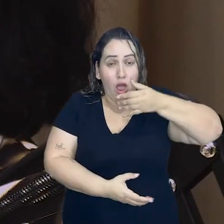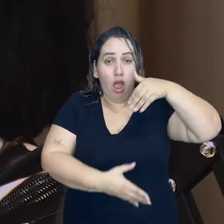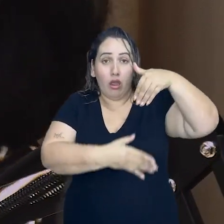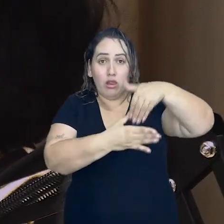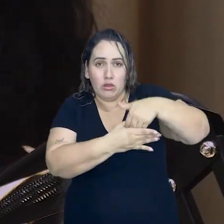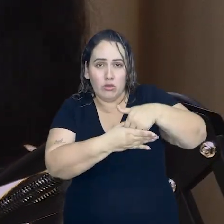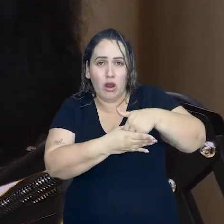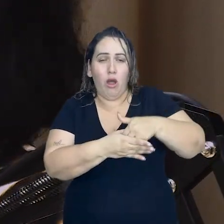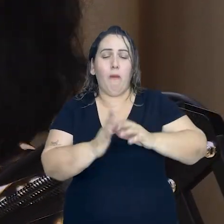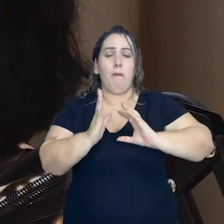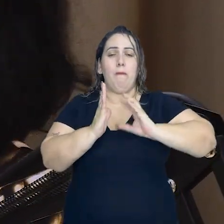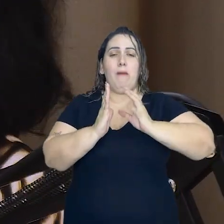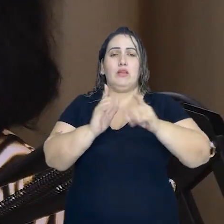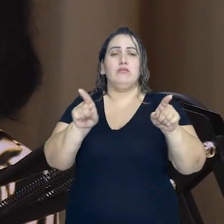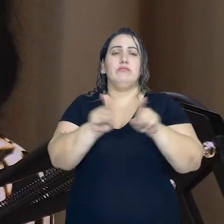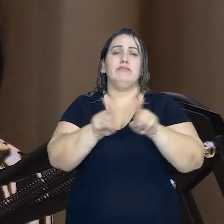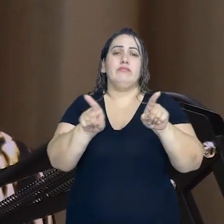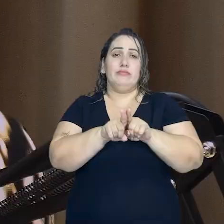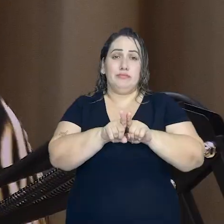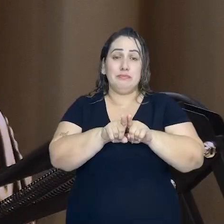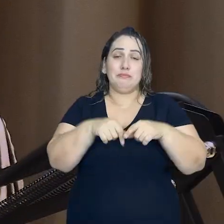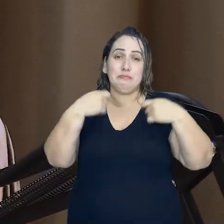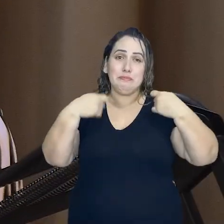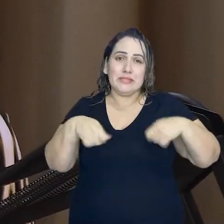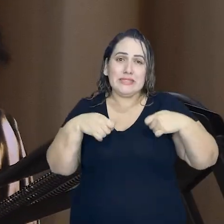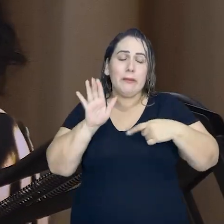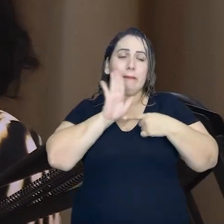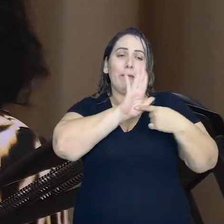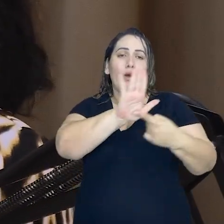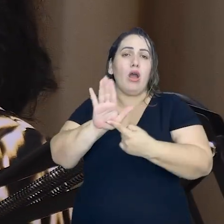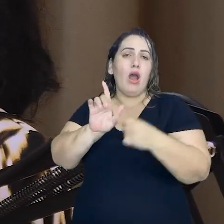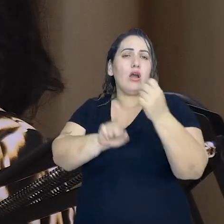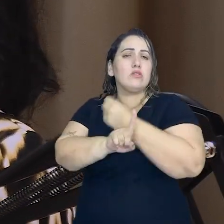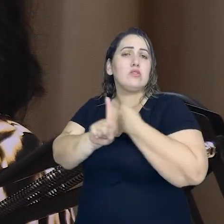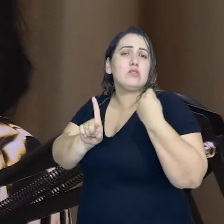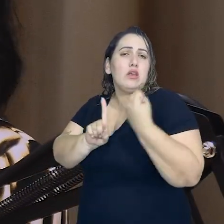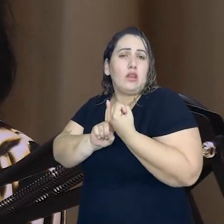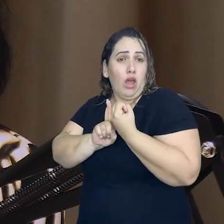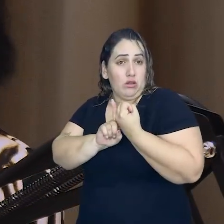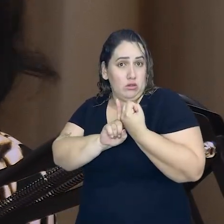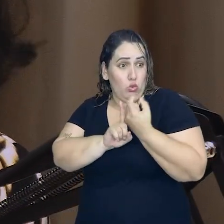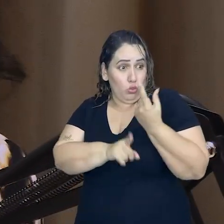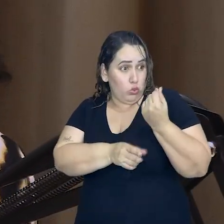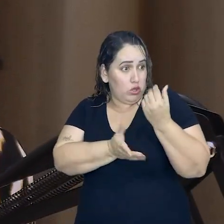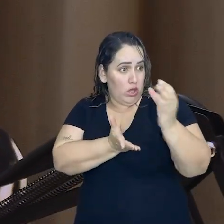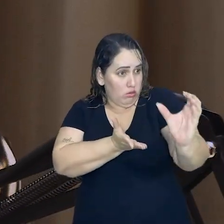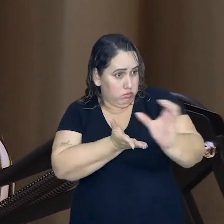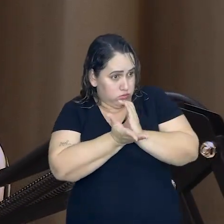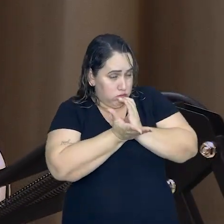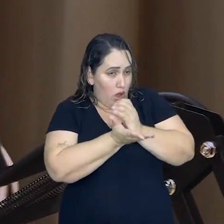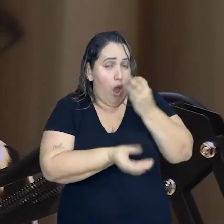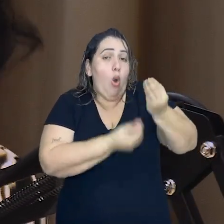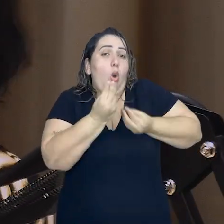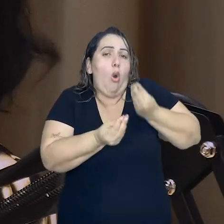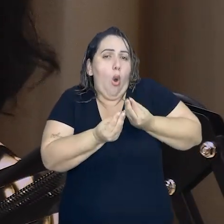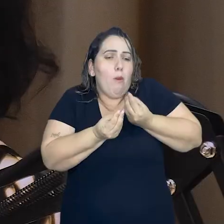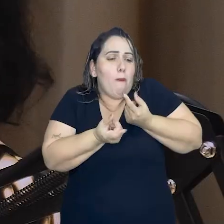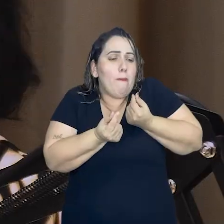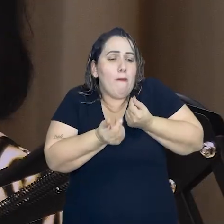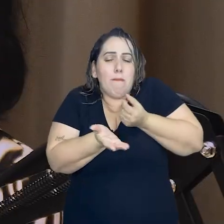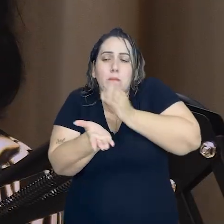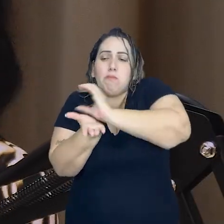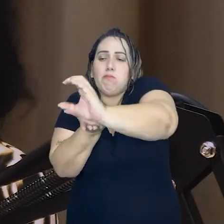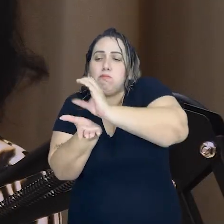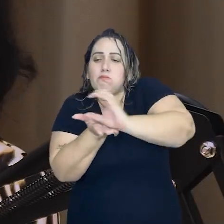também tem que prestar suas contas para mostrar à sociedade onde ele aplicou os fundos públicos que recebeu, se